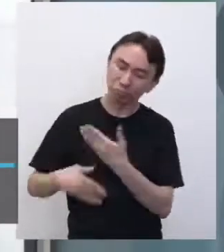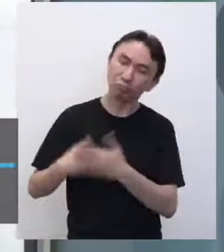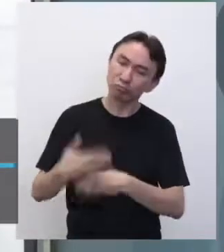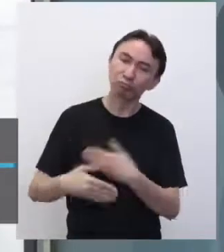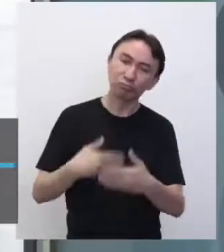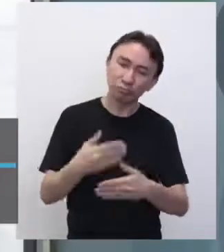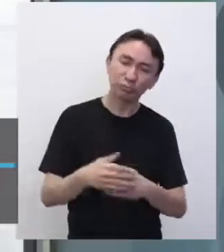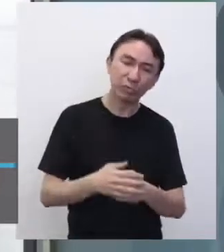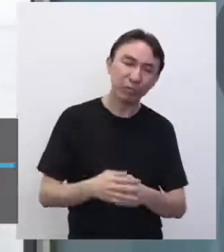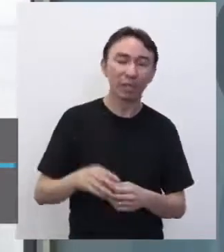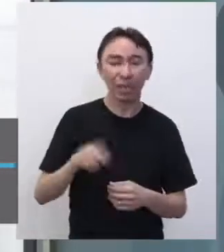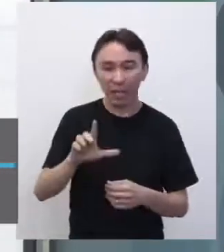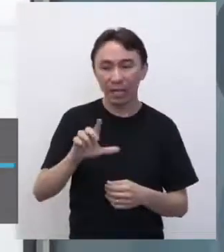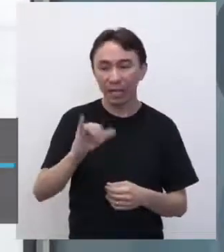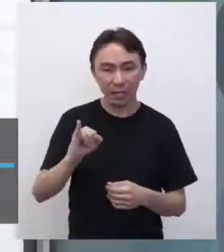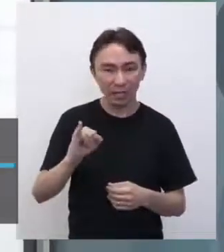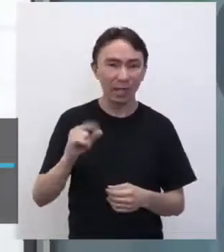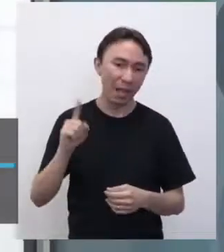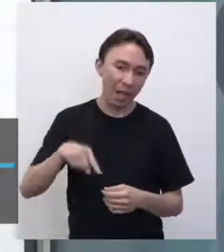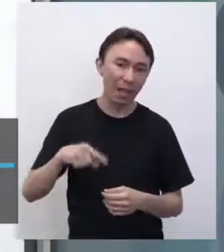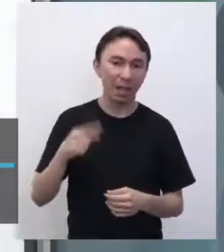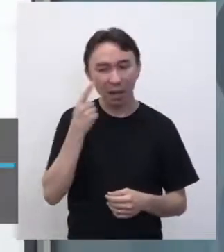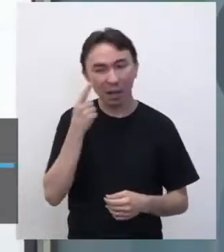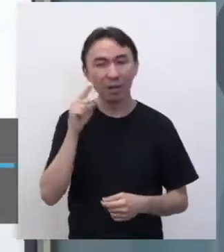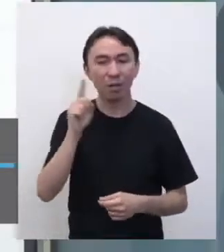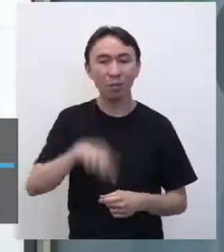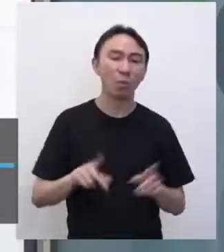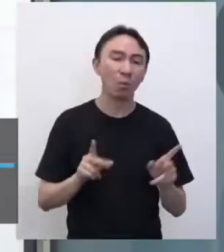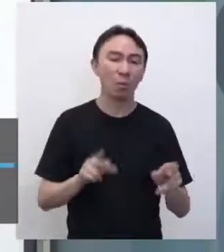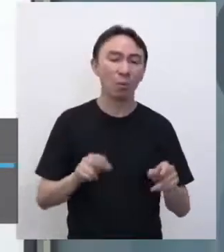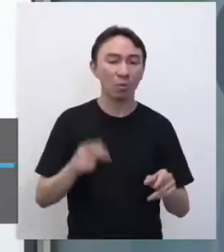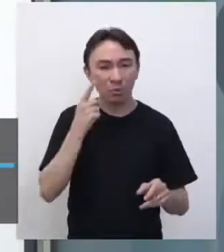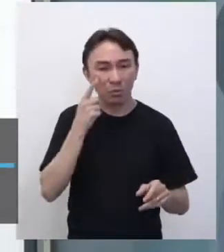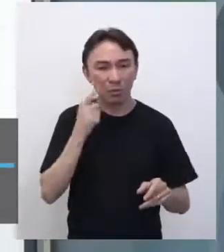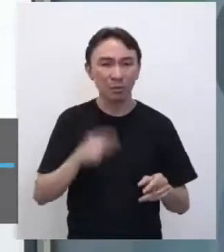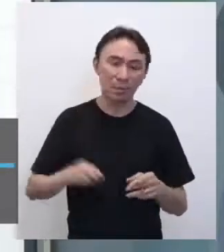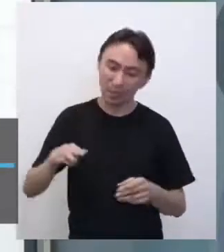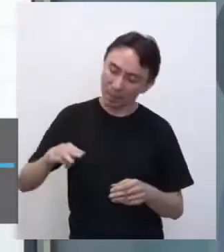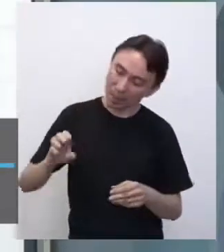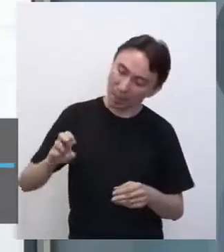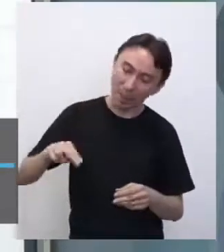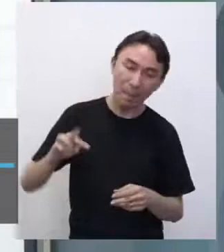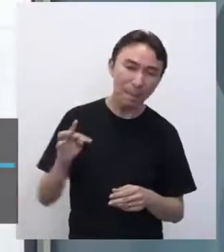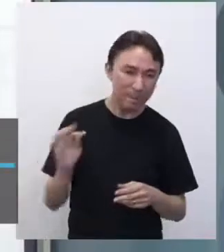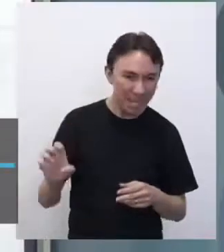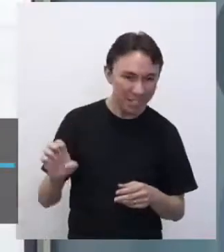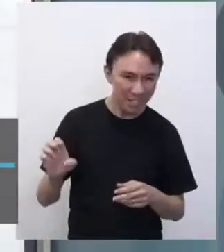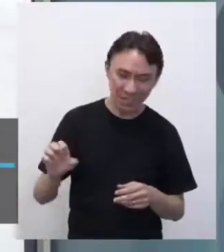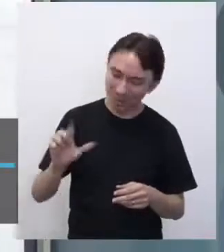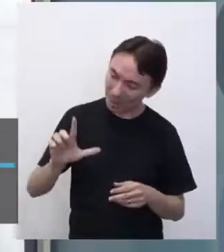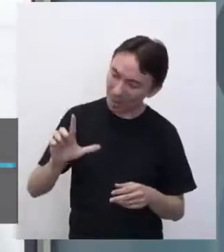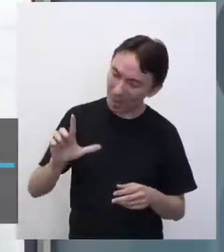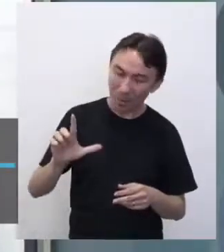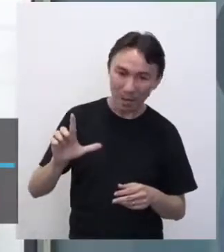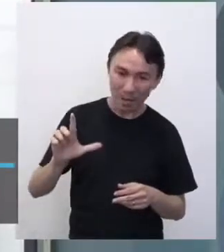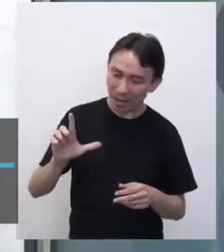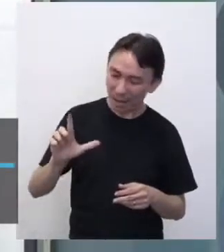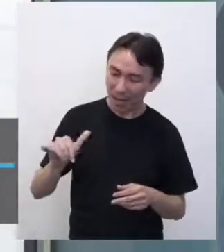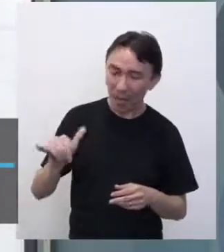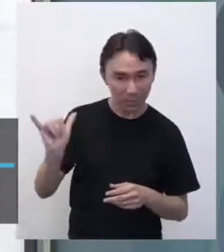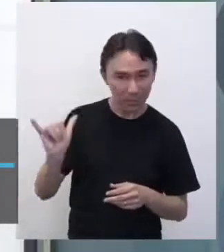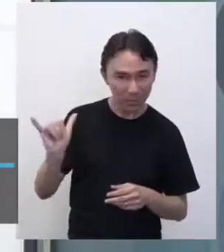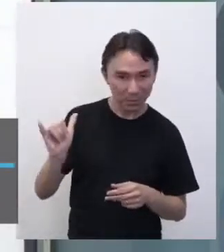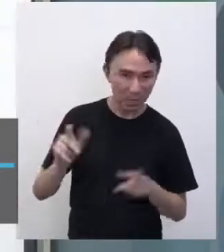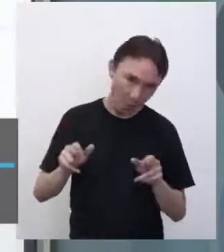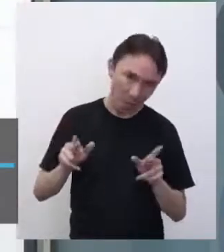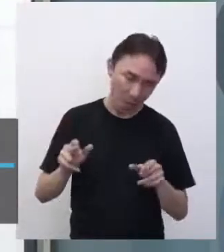que o LI realmente é o nosso mente, né? Então, de real, realmente, really, real, really. Né? Então, o LY acaba virando